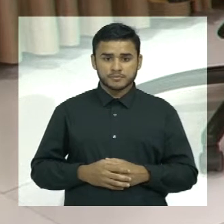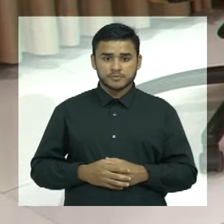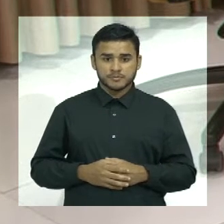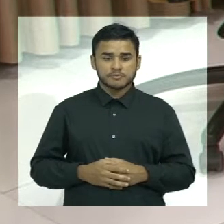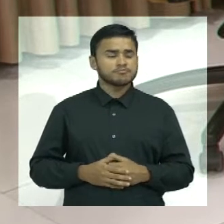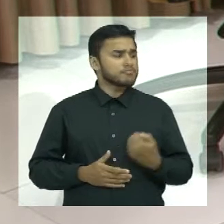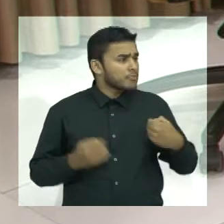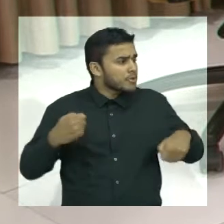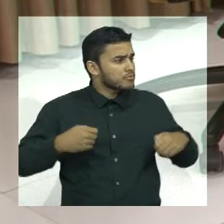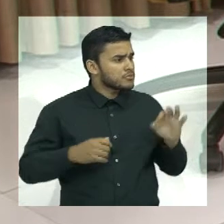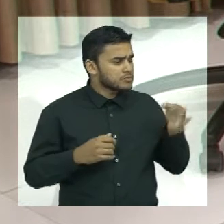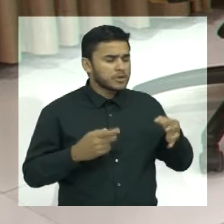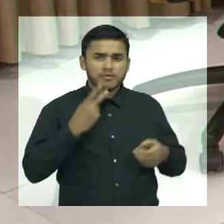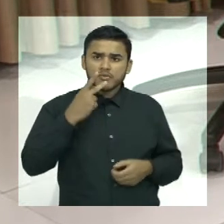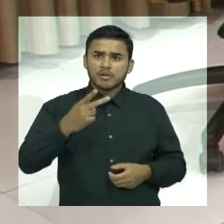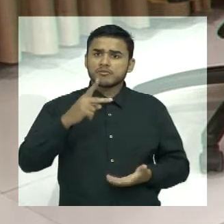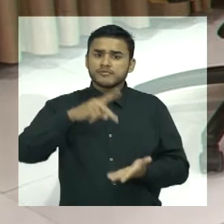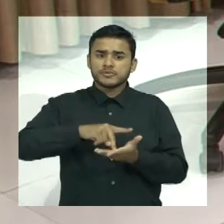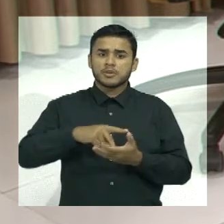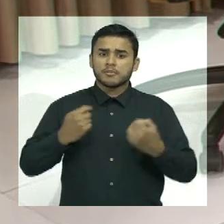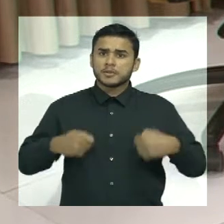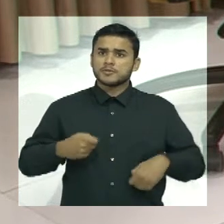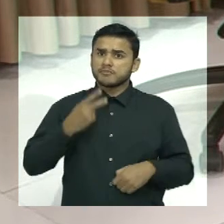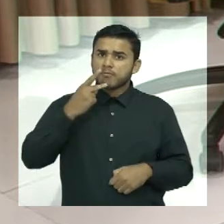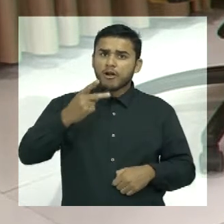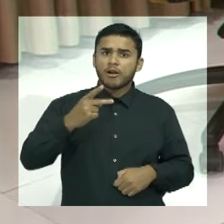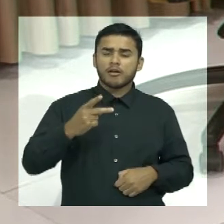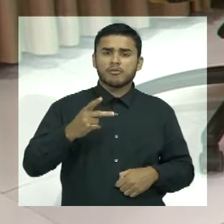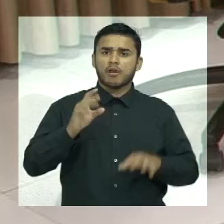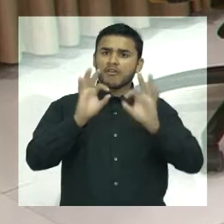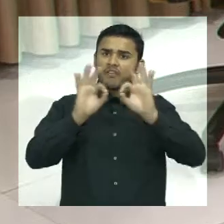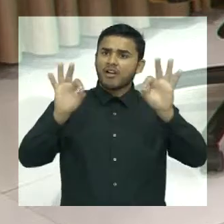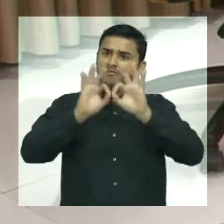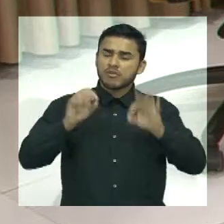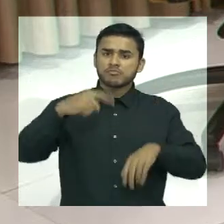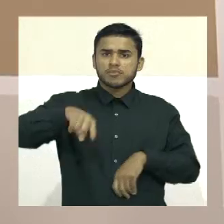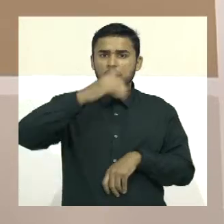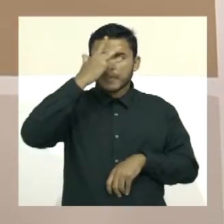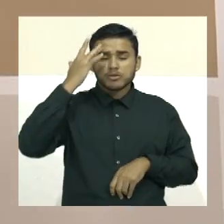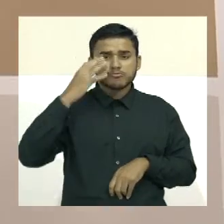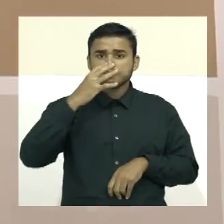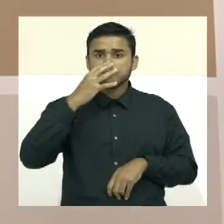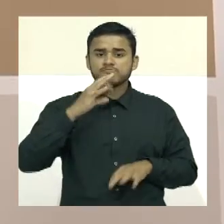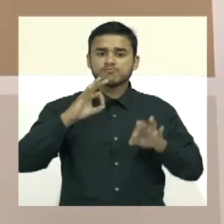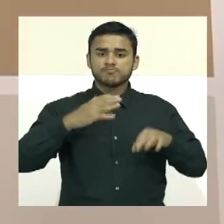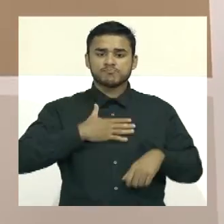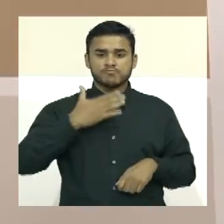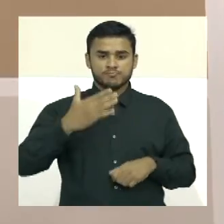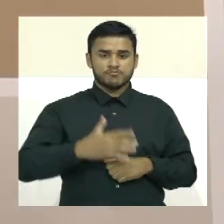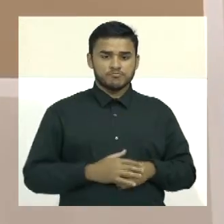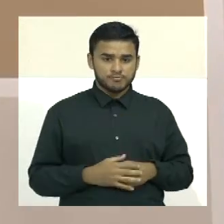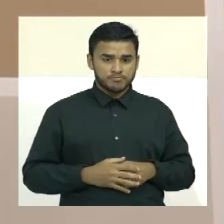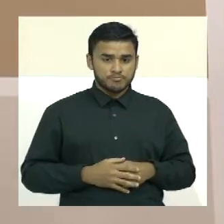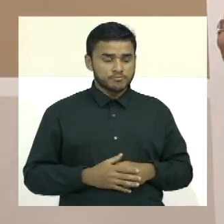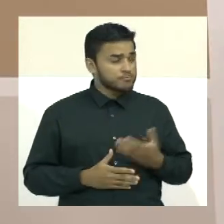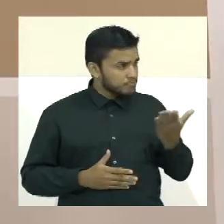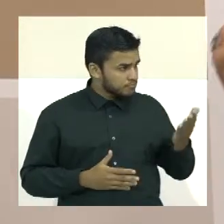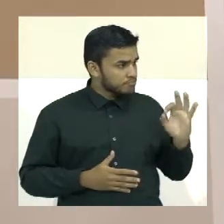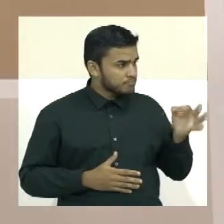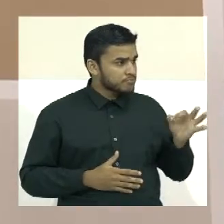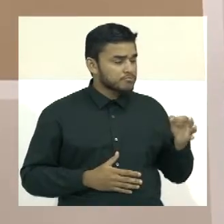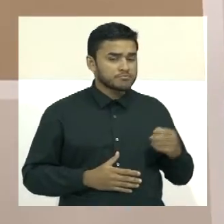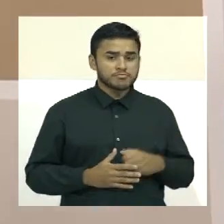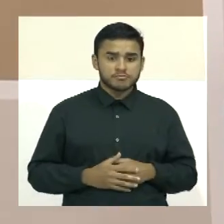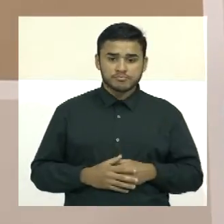precisa pesar um pouquinho nas expressões para poder chocar. A nossa guerra também é de linguagem e o